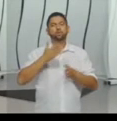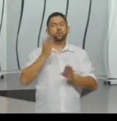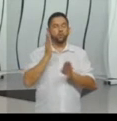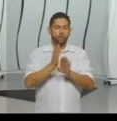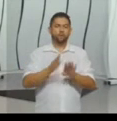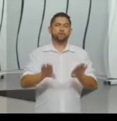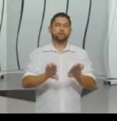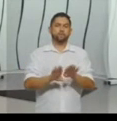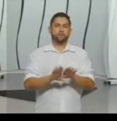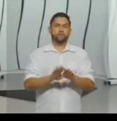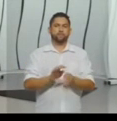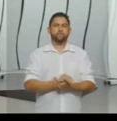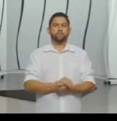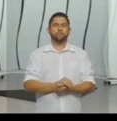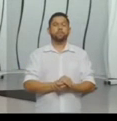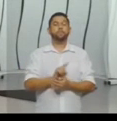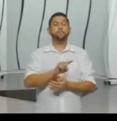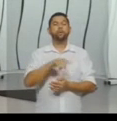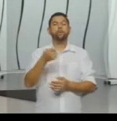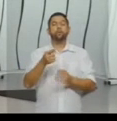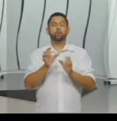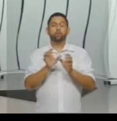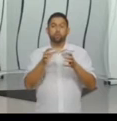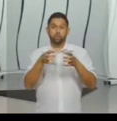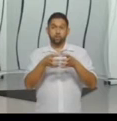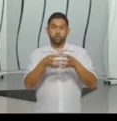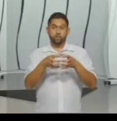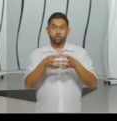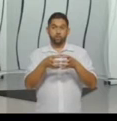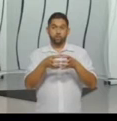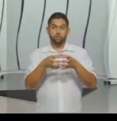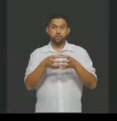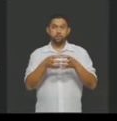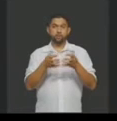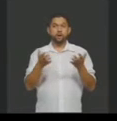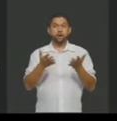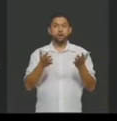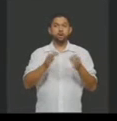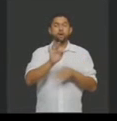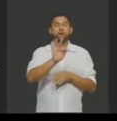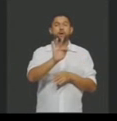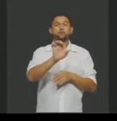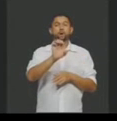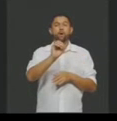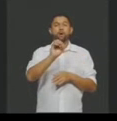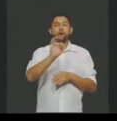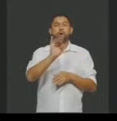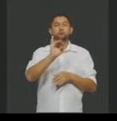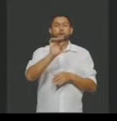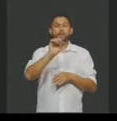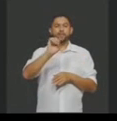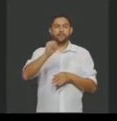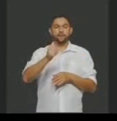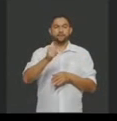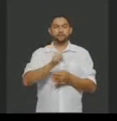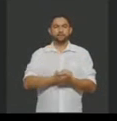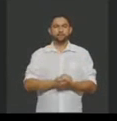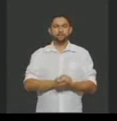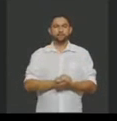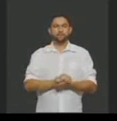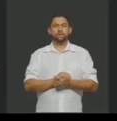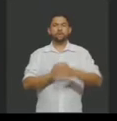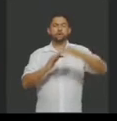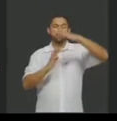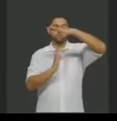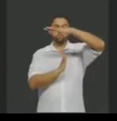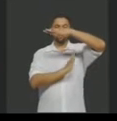Vamos ver outro grupo de algas. Agora as feófitas, mais comumente chamadas de